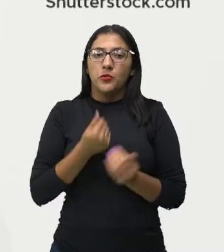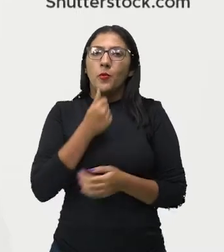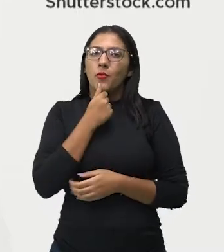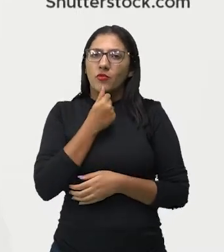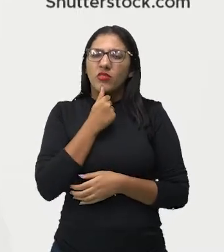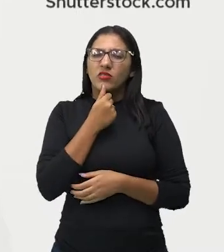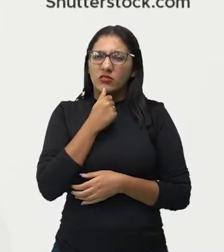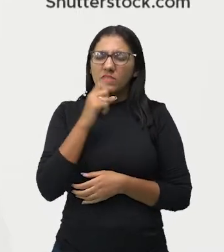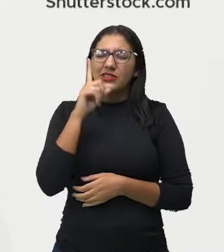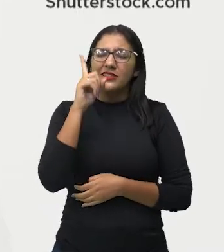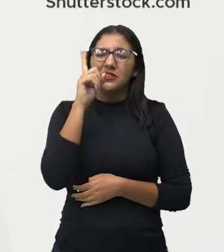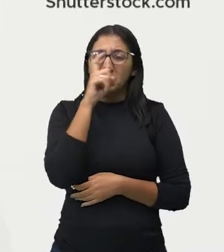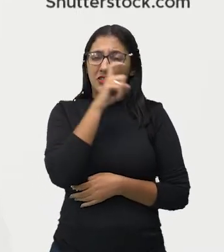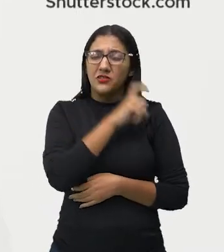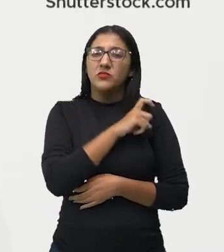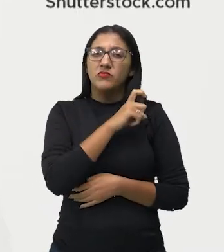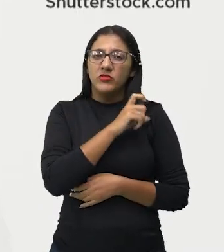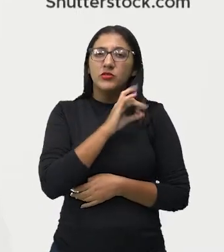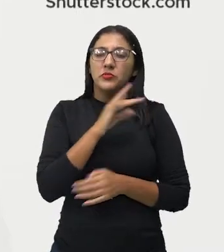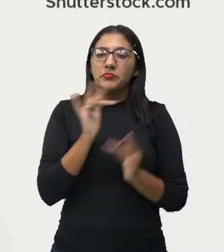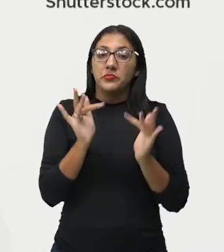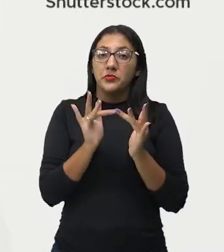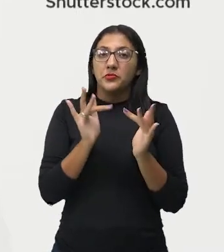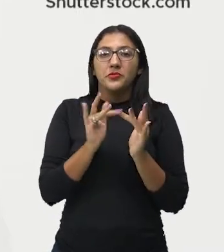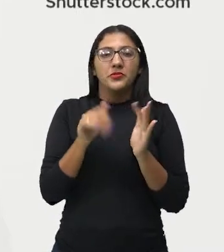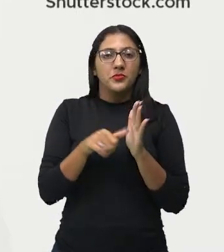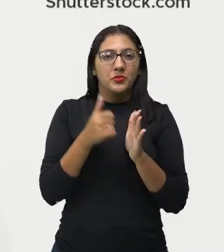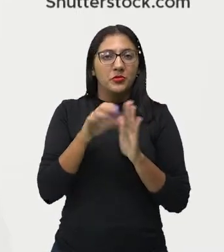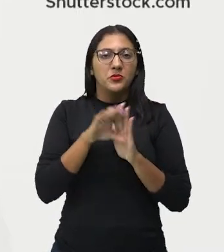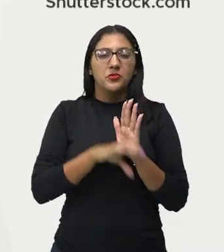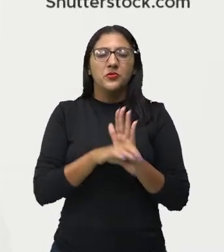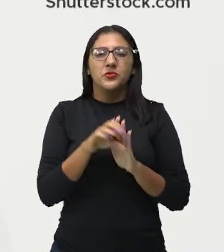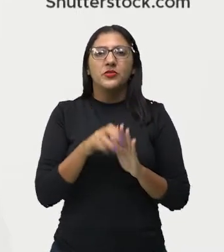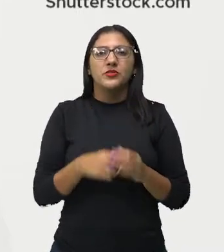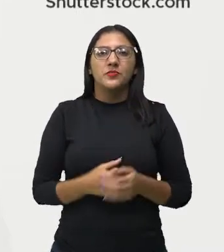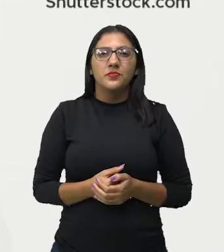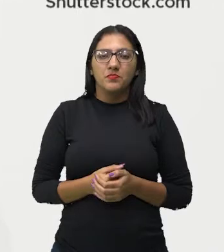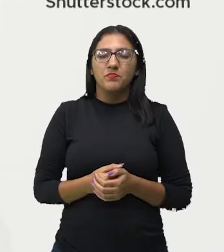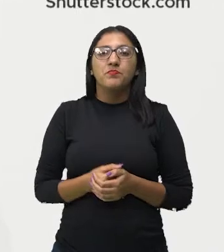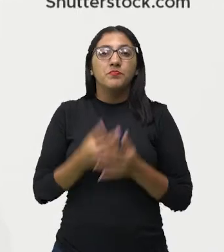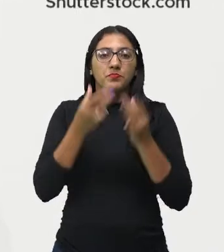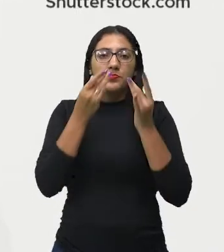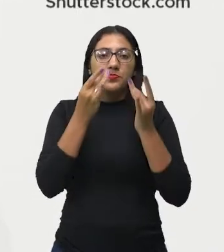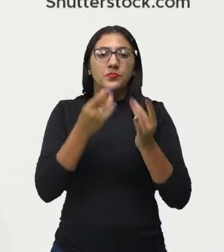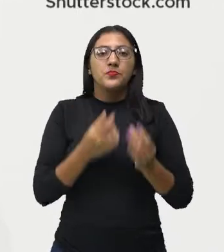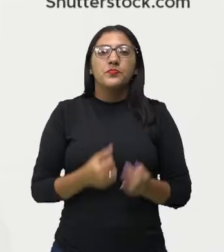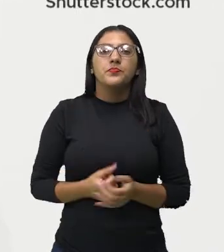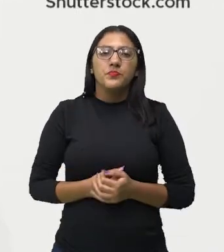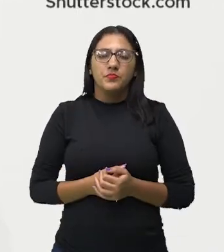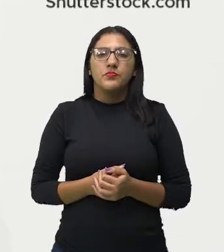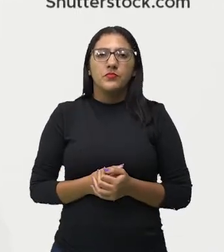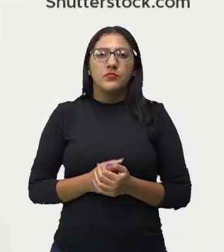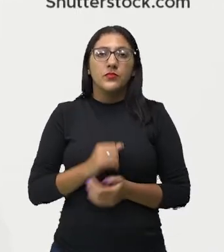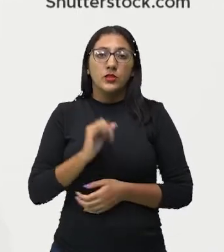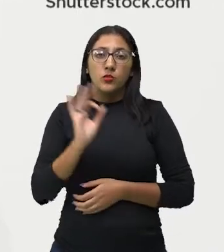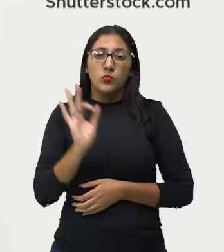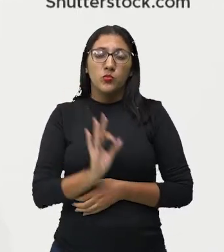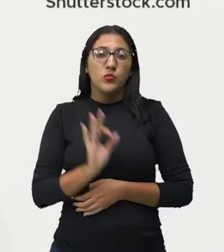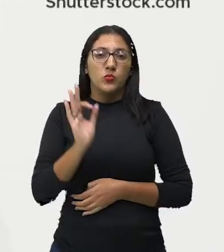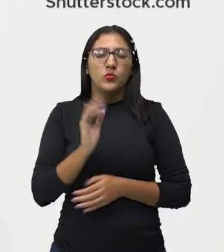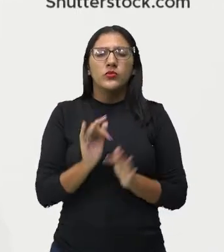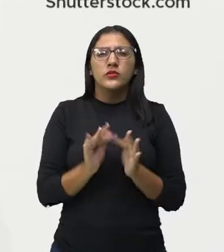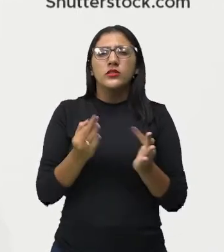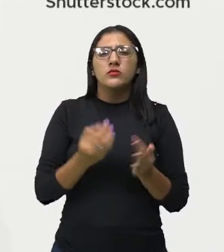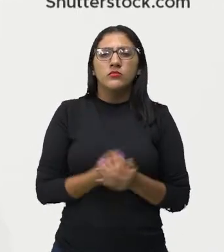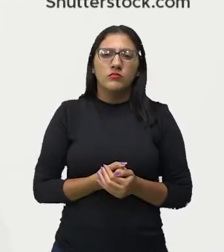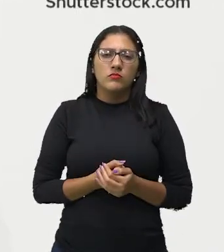do 7º ano e é o nosso aí primeiro contato aí com esse conceito, tá bom? Então, atenção, em regime de juros simples, quanto